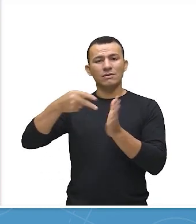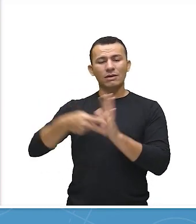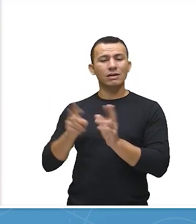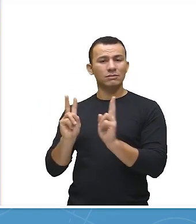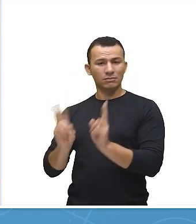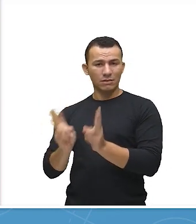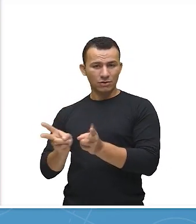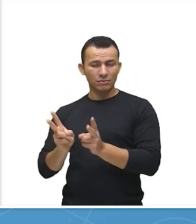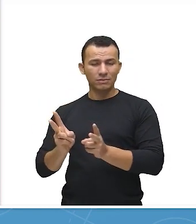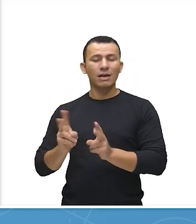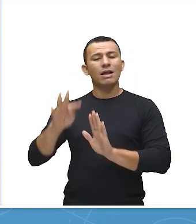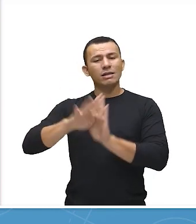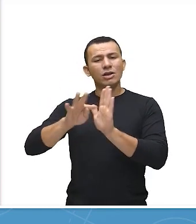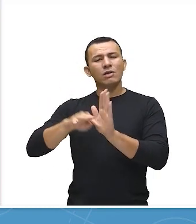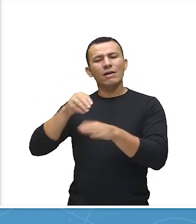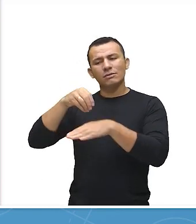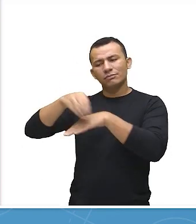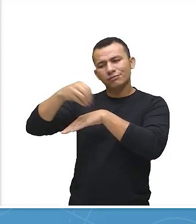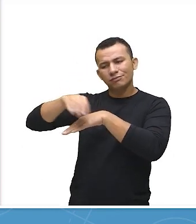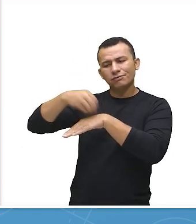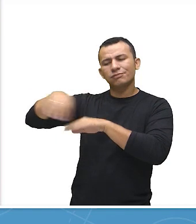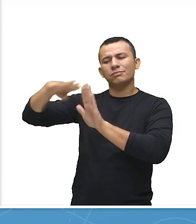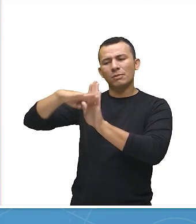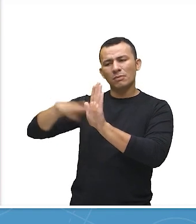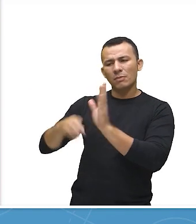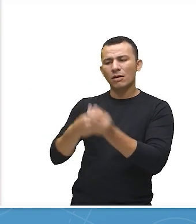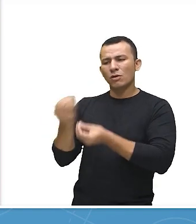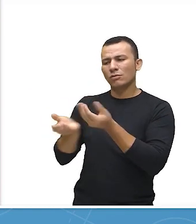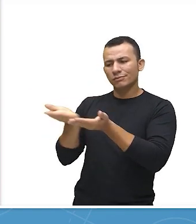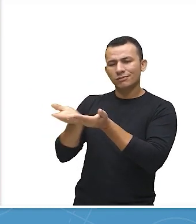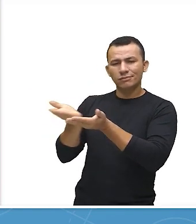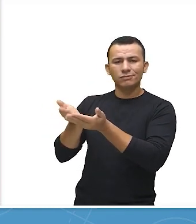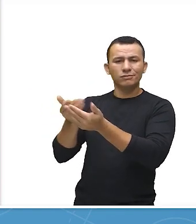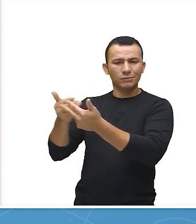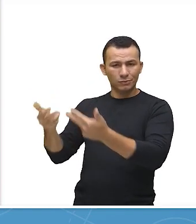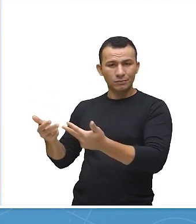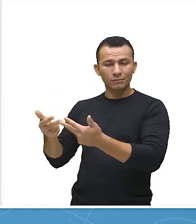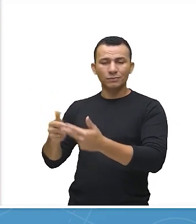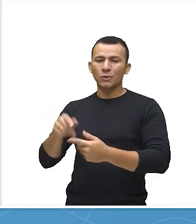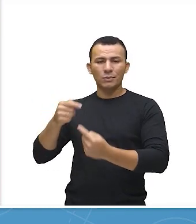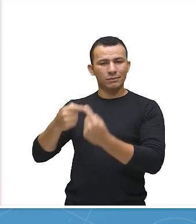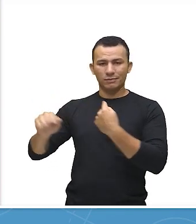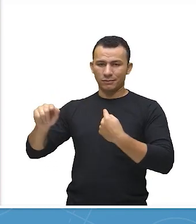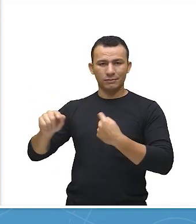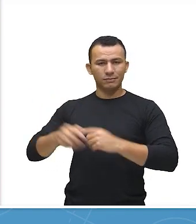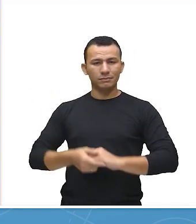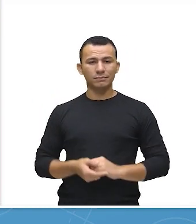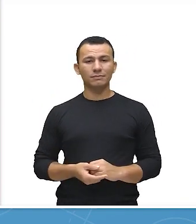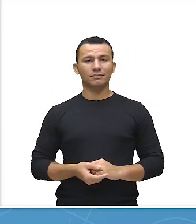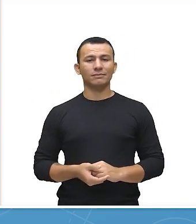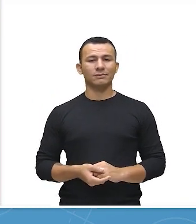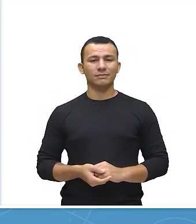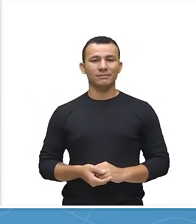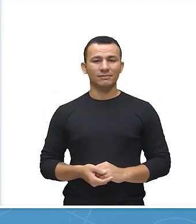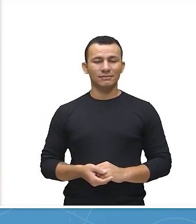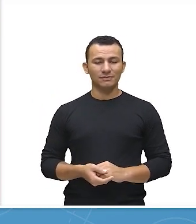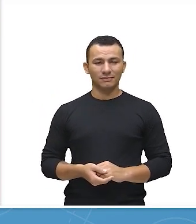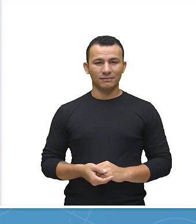vai instruir, dar uma orientação de como fazer determinada coisa. Então, não tem nada a ver com o que a gente está mostrando para vocês, tá